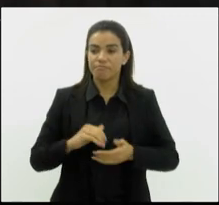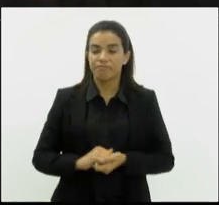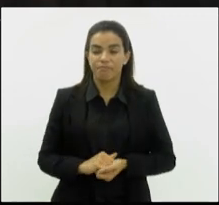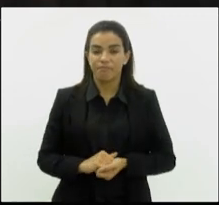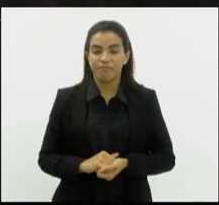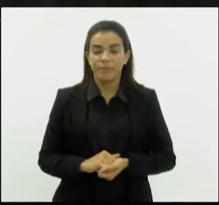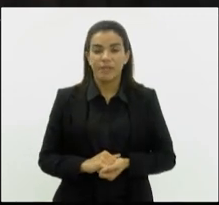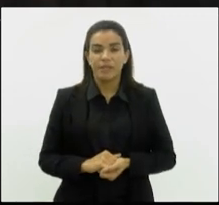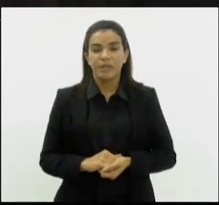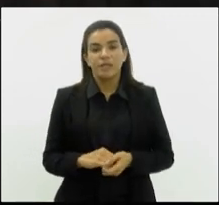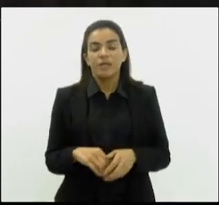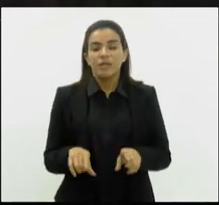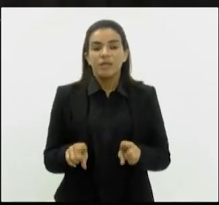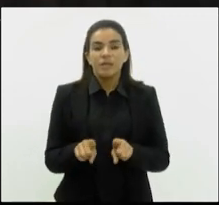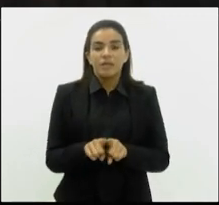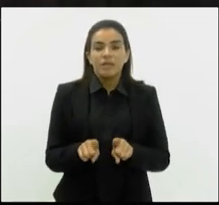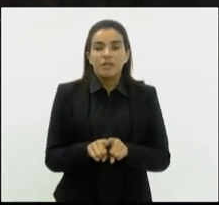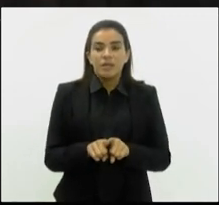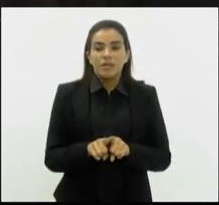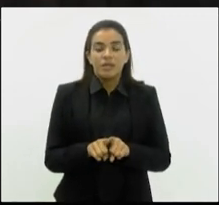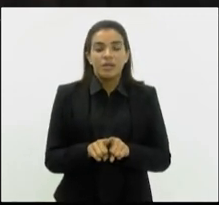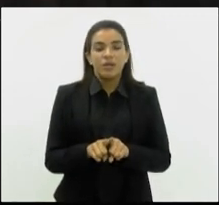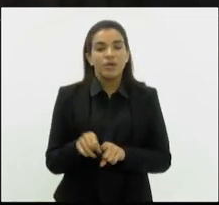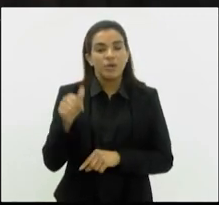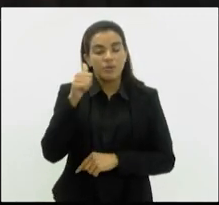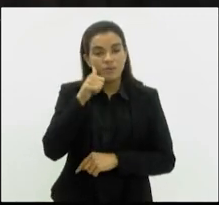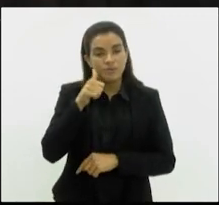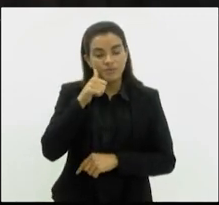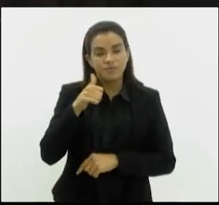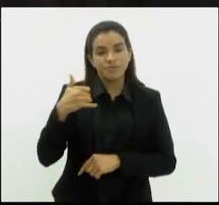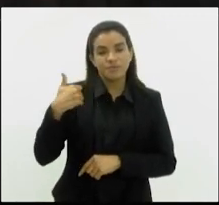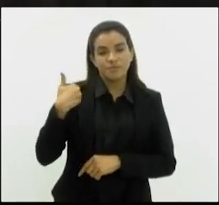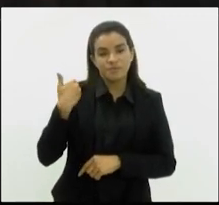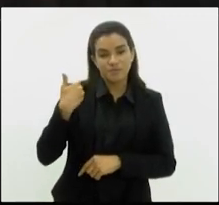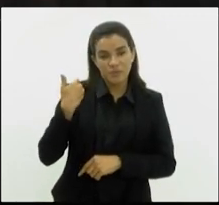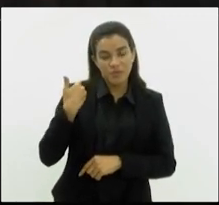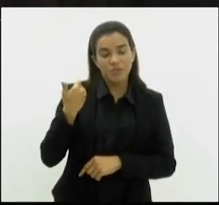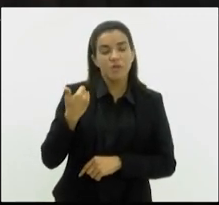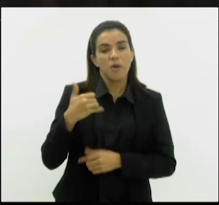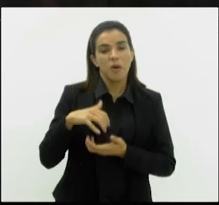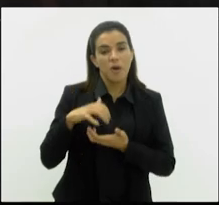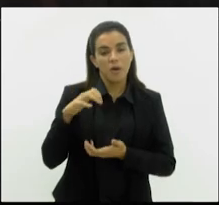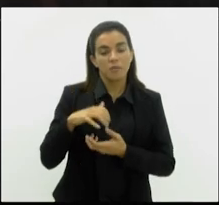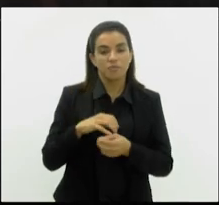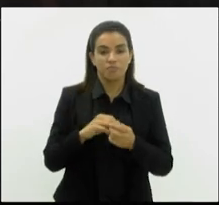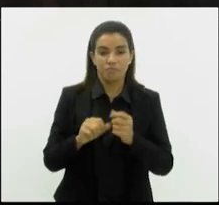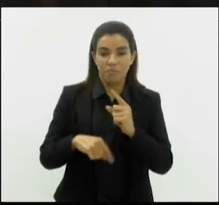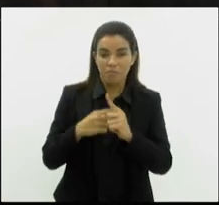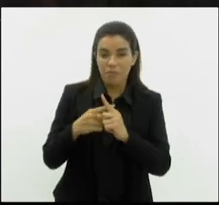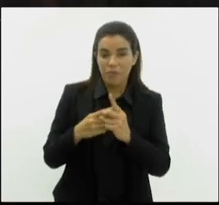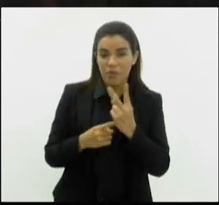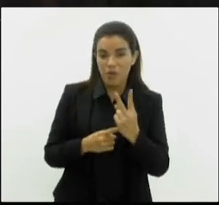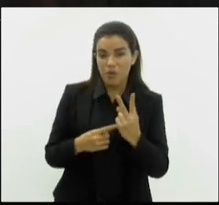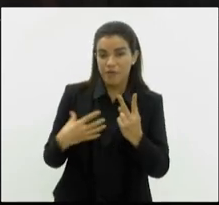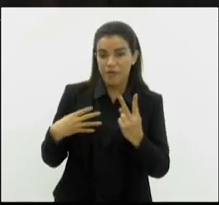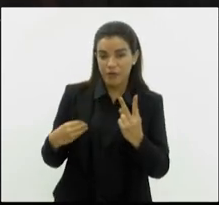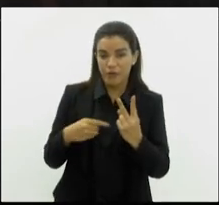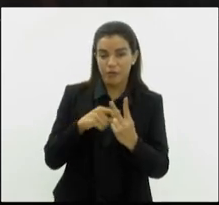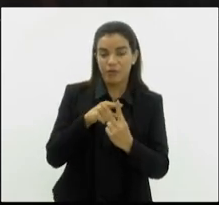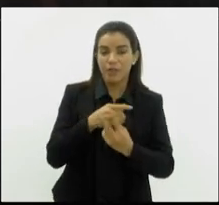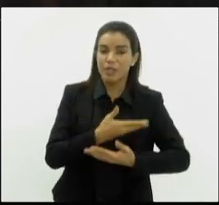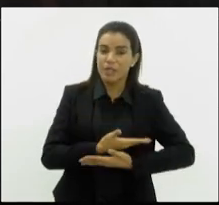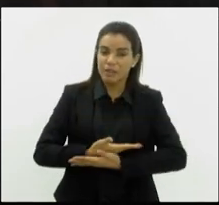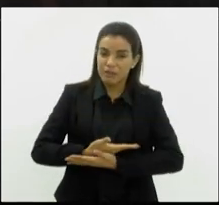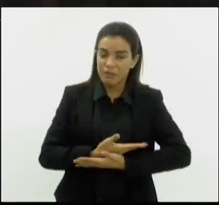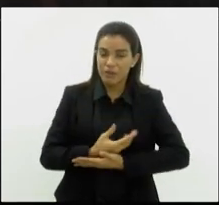Além disso, uma senhora com dois filhos, um de 3 e o